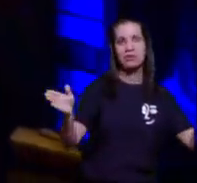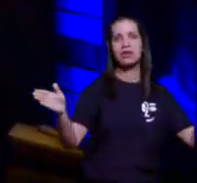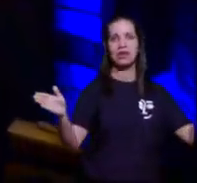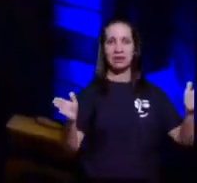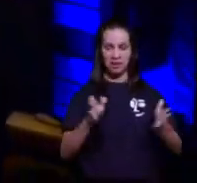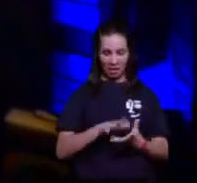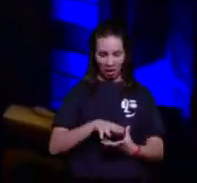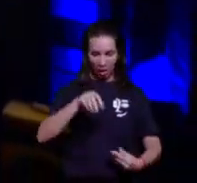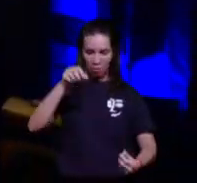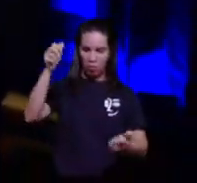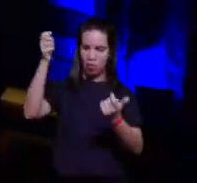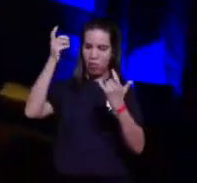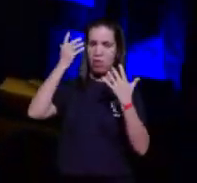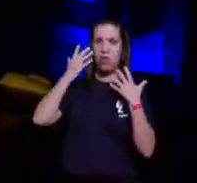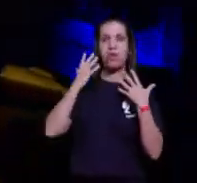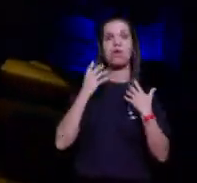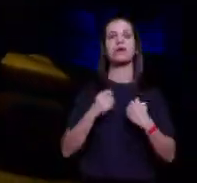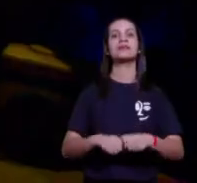alma.